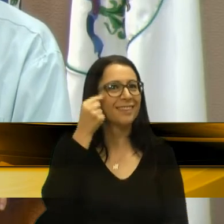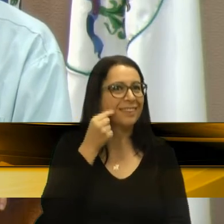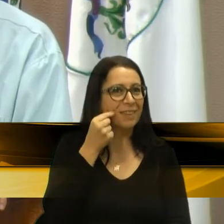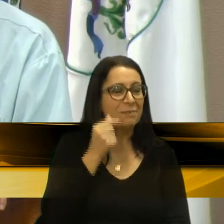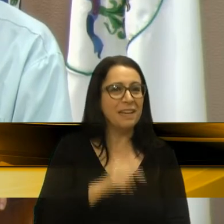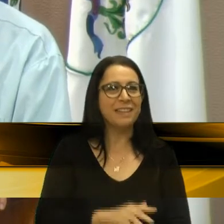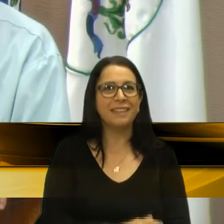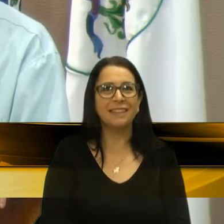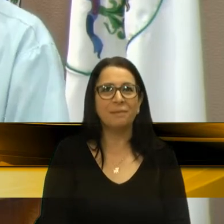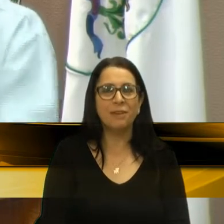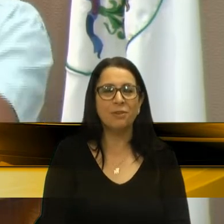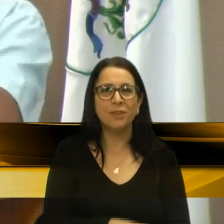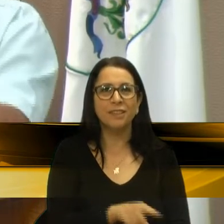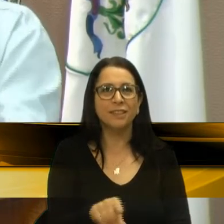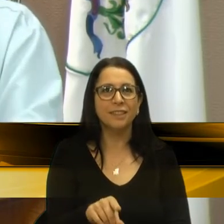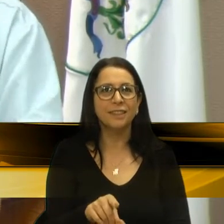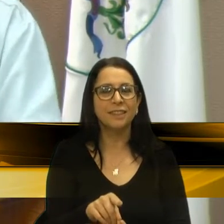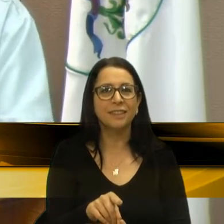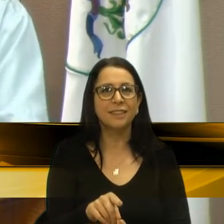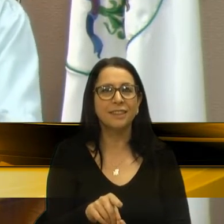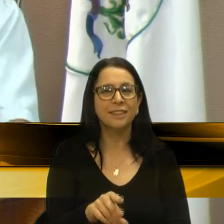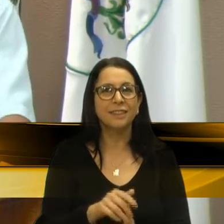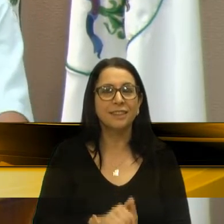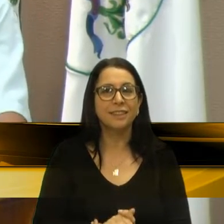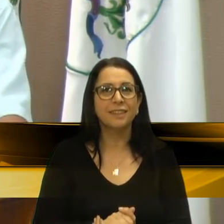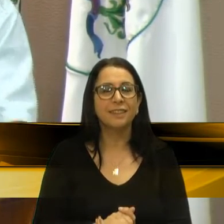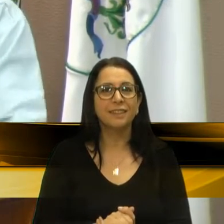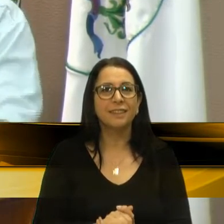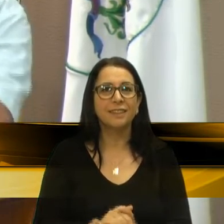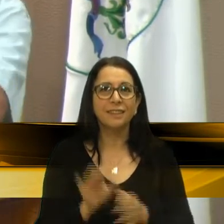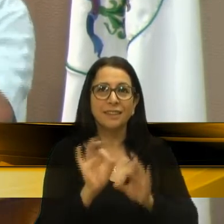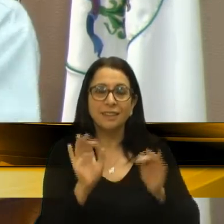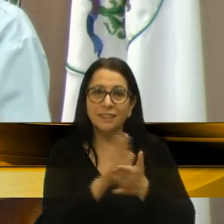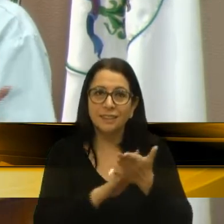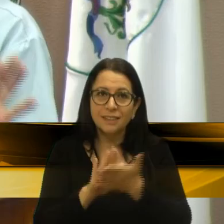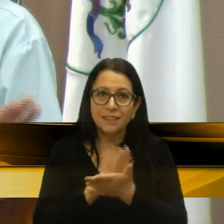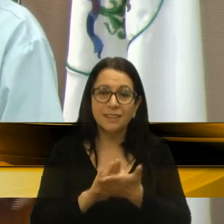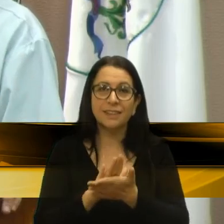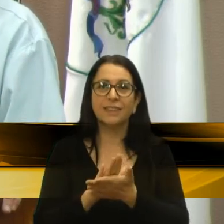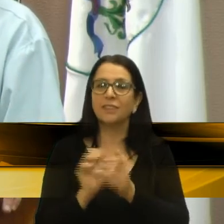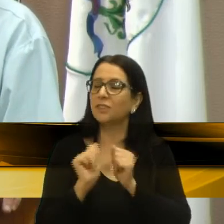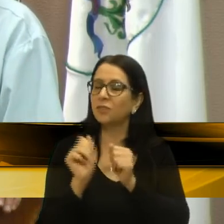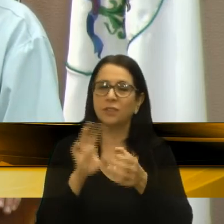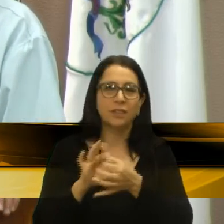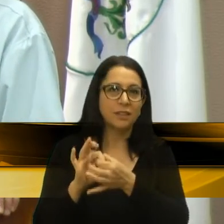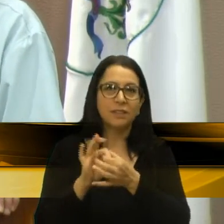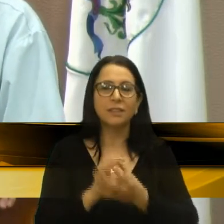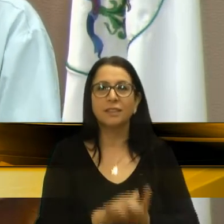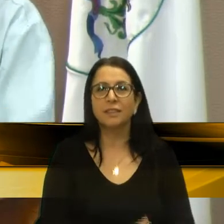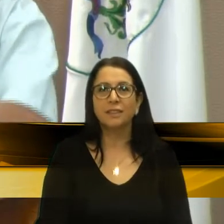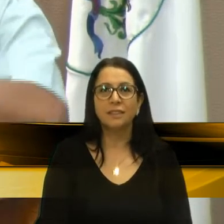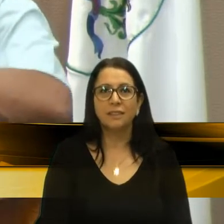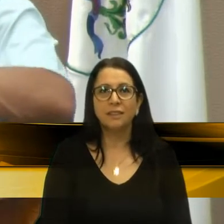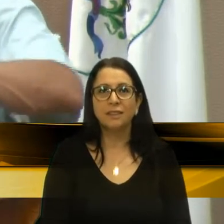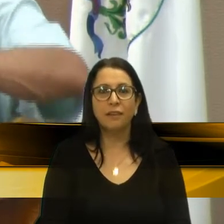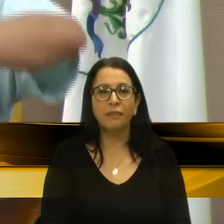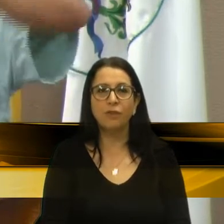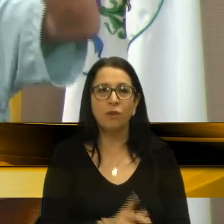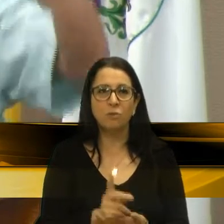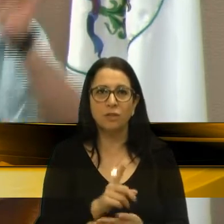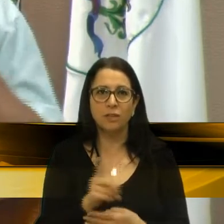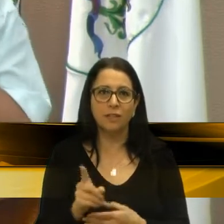fra 2 vampiro nem ver nada nada bebo nada nada é